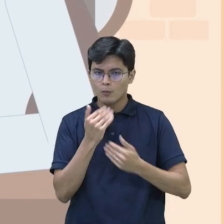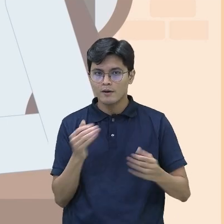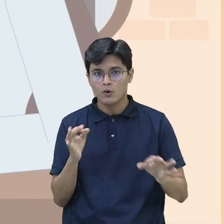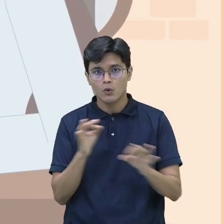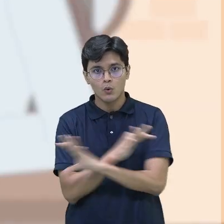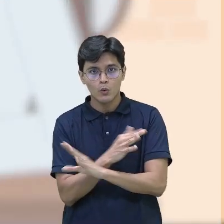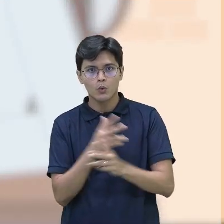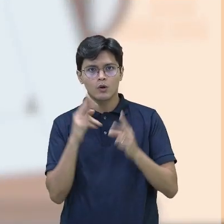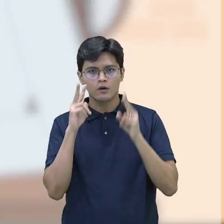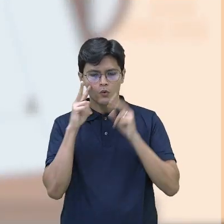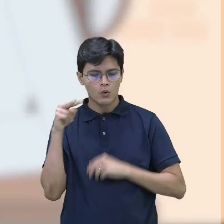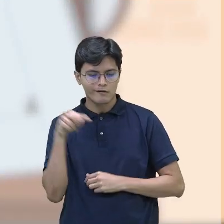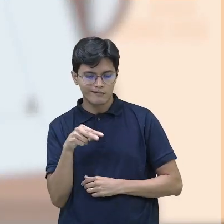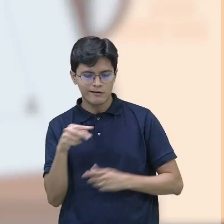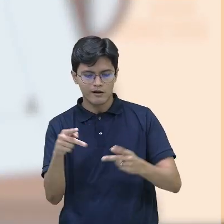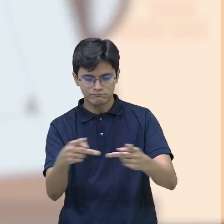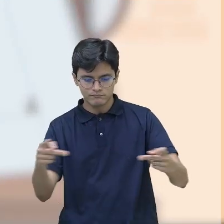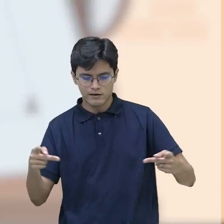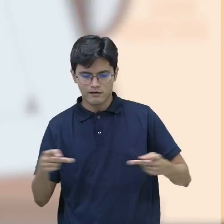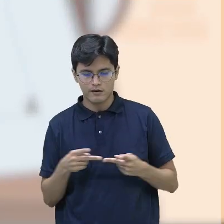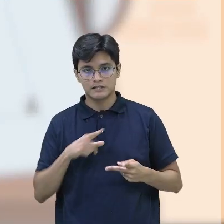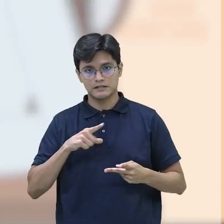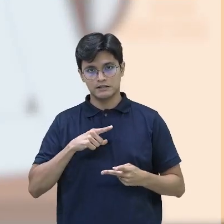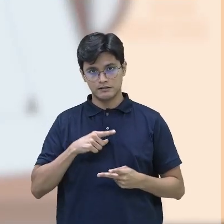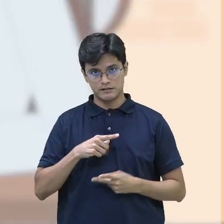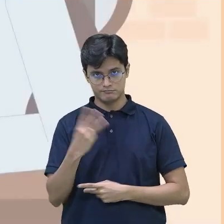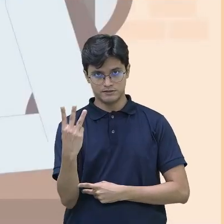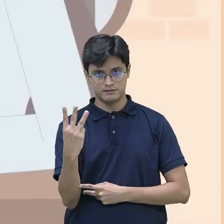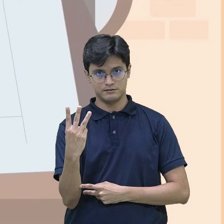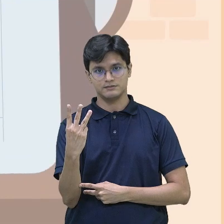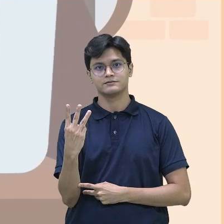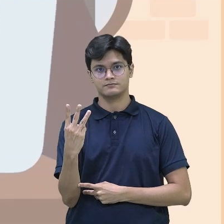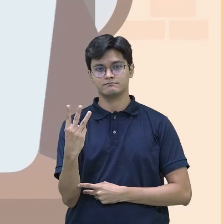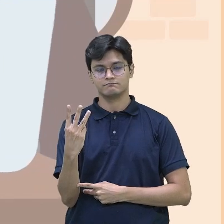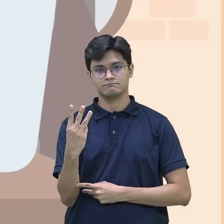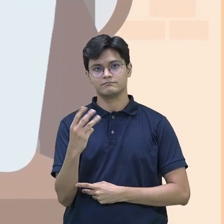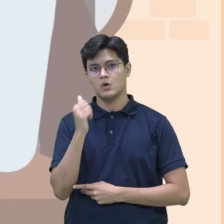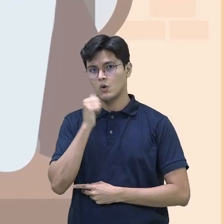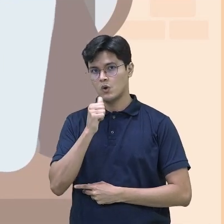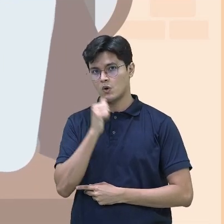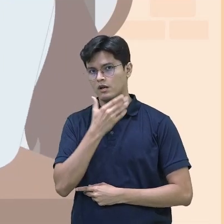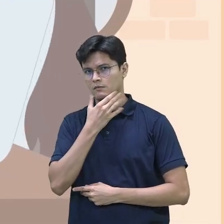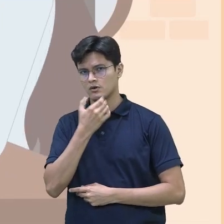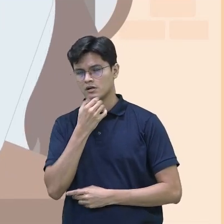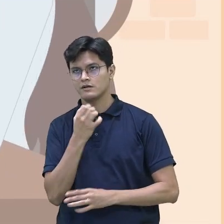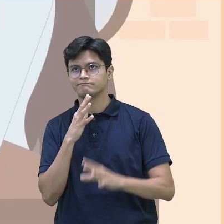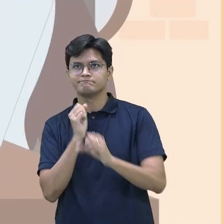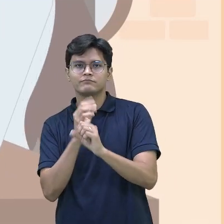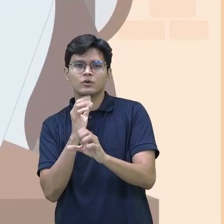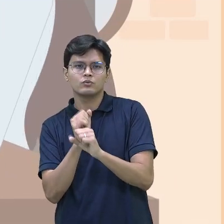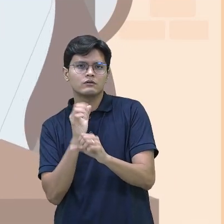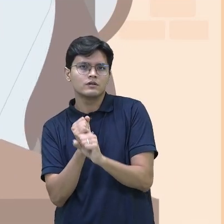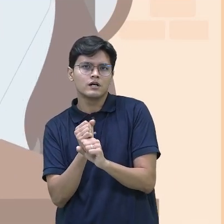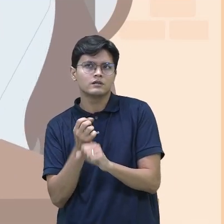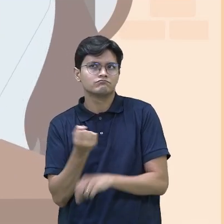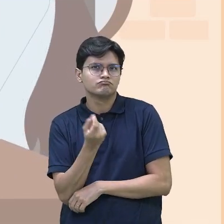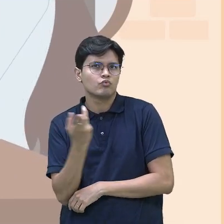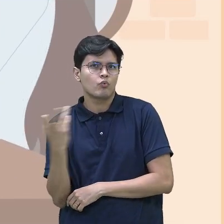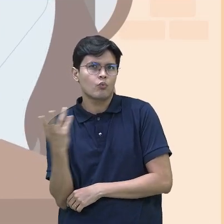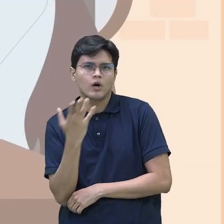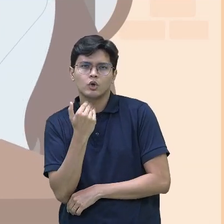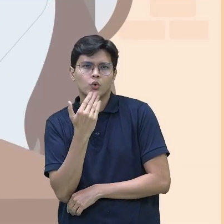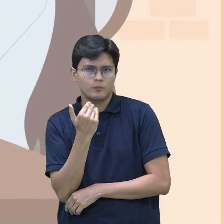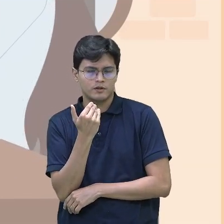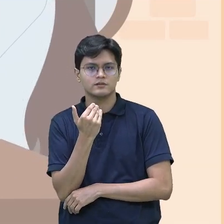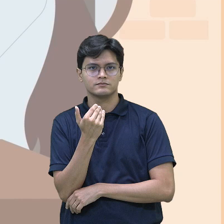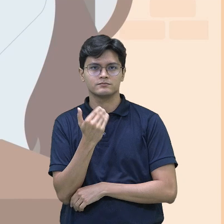que ainda sobravam 3 pedaços. Theo e Cecília fizeram as contas para descobrir quanto haviam comido